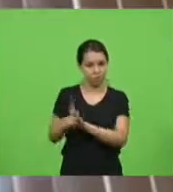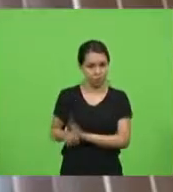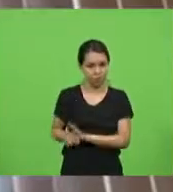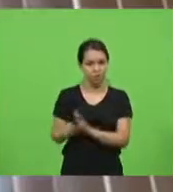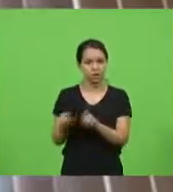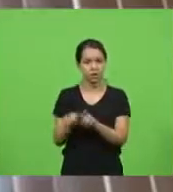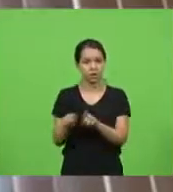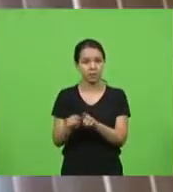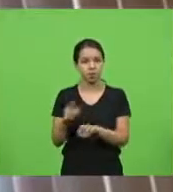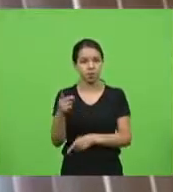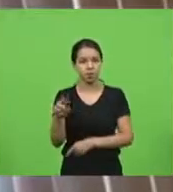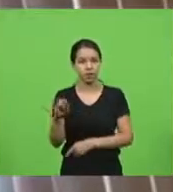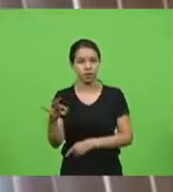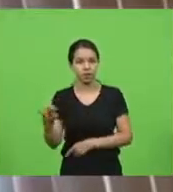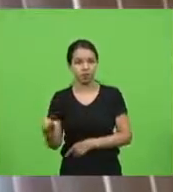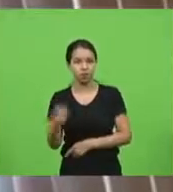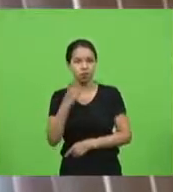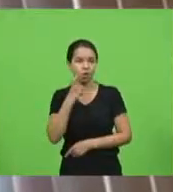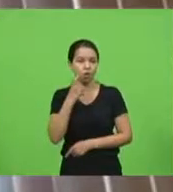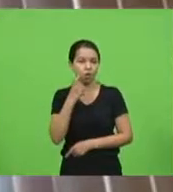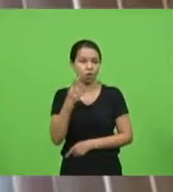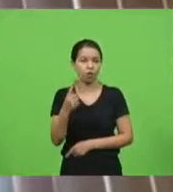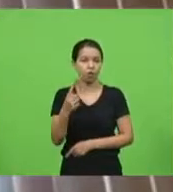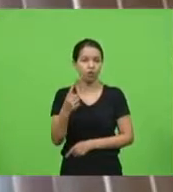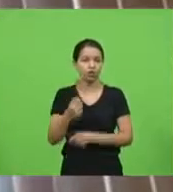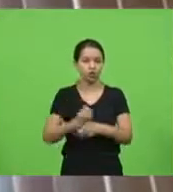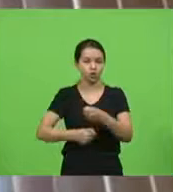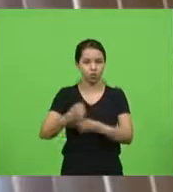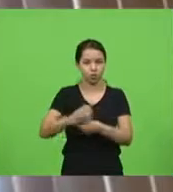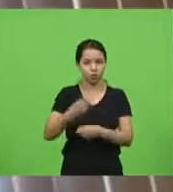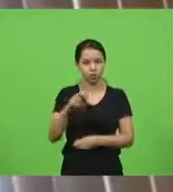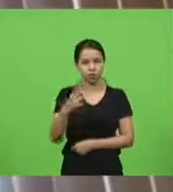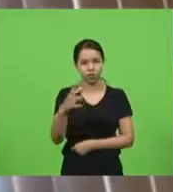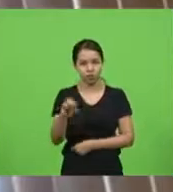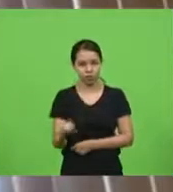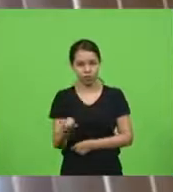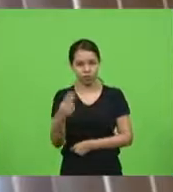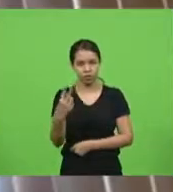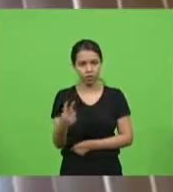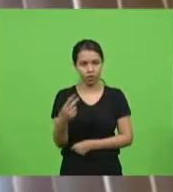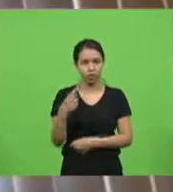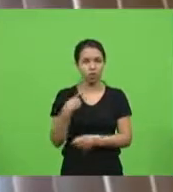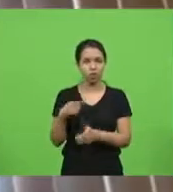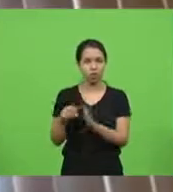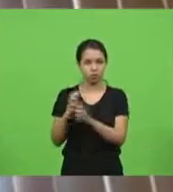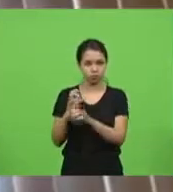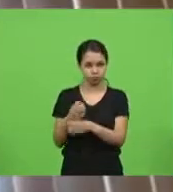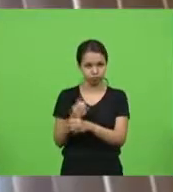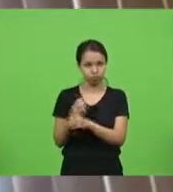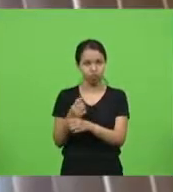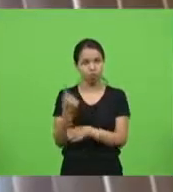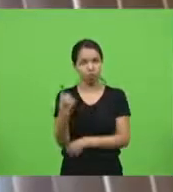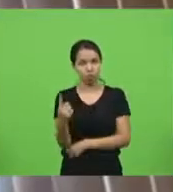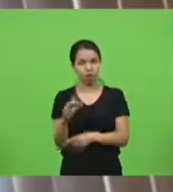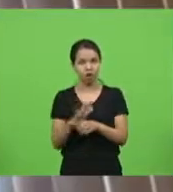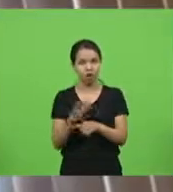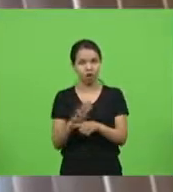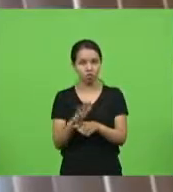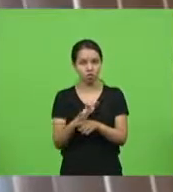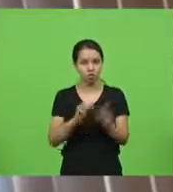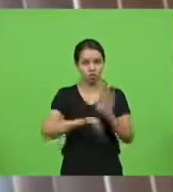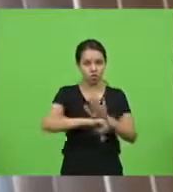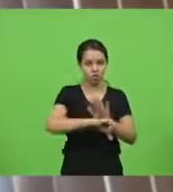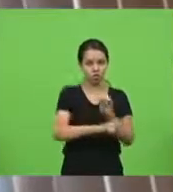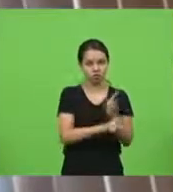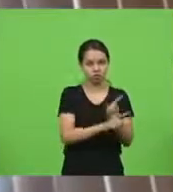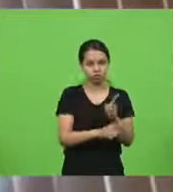Em 2020, um perito criminal, 2 peritos médico-legistas, 1 auxiliar criminalista, totalizando